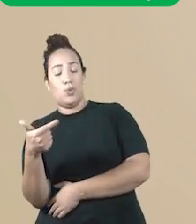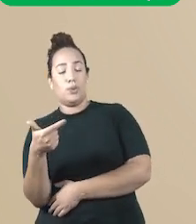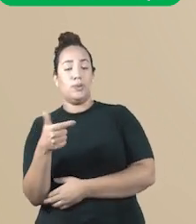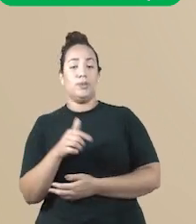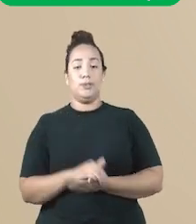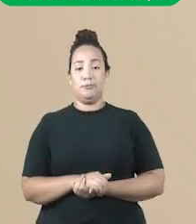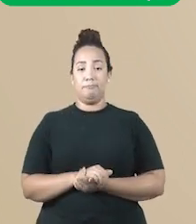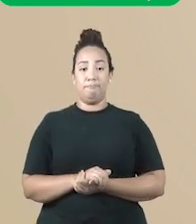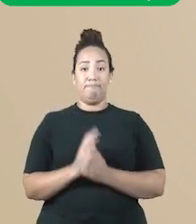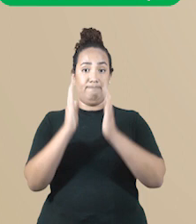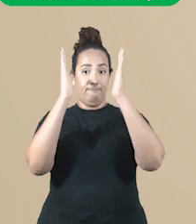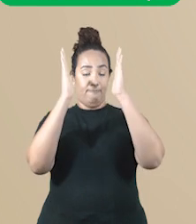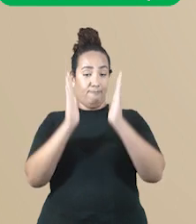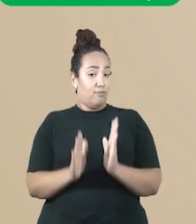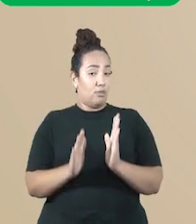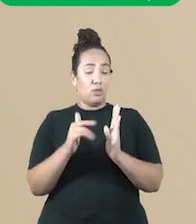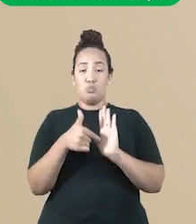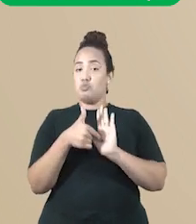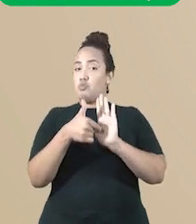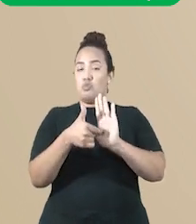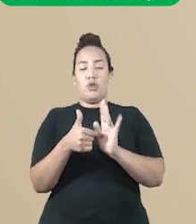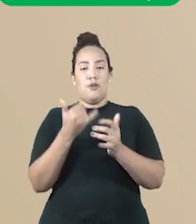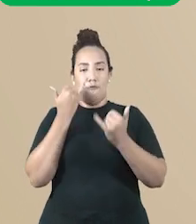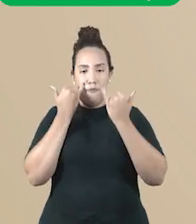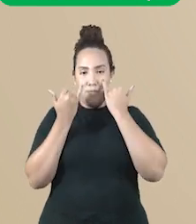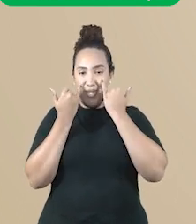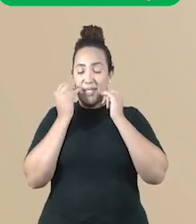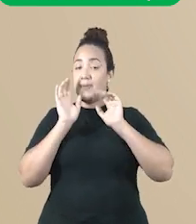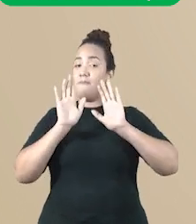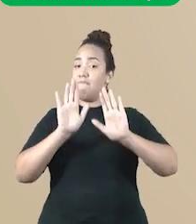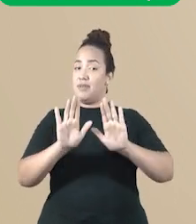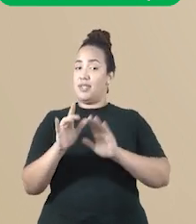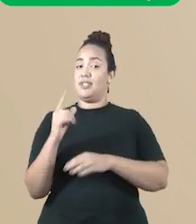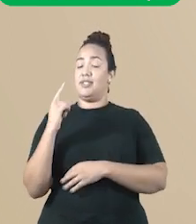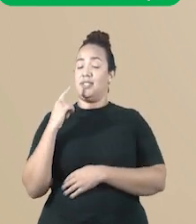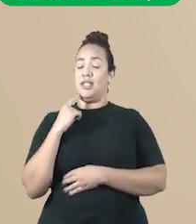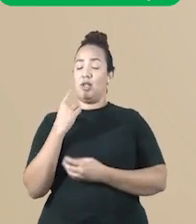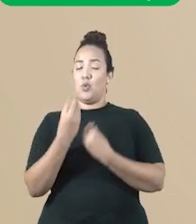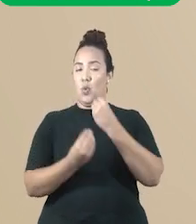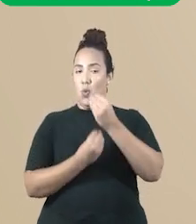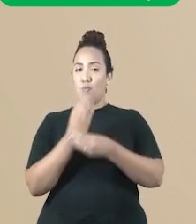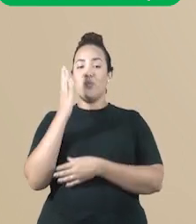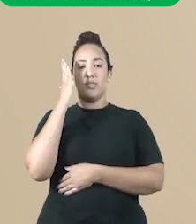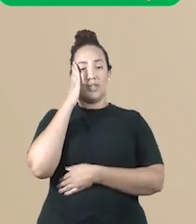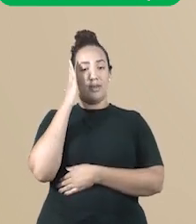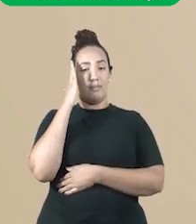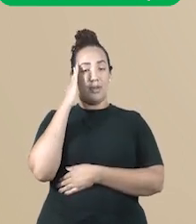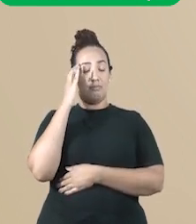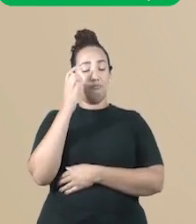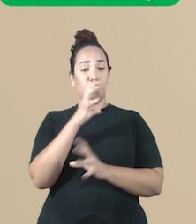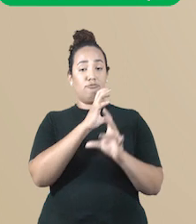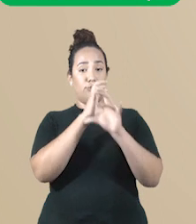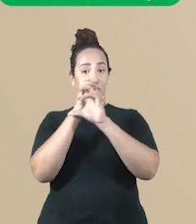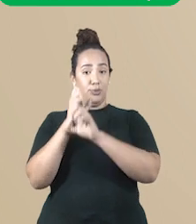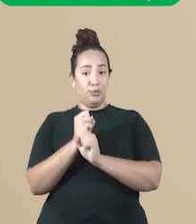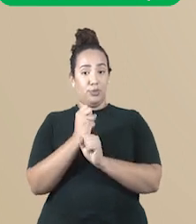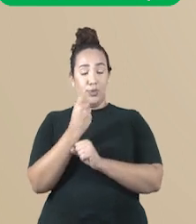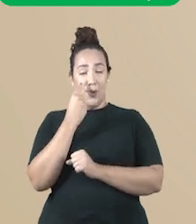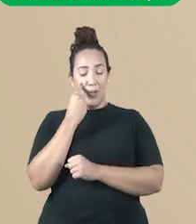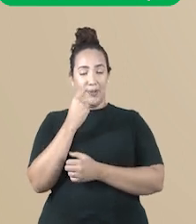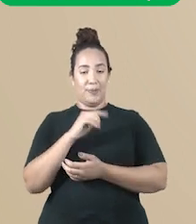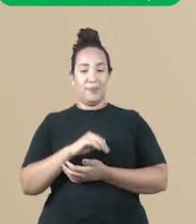nenhuma coluna na tabela que nos dê essa informação, mas nós temos como descobrir contando. Vamos